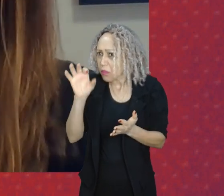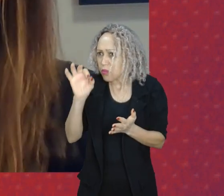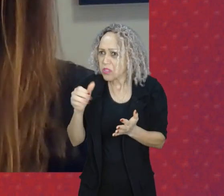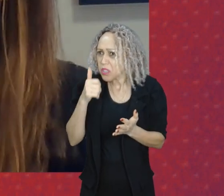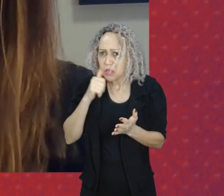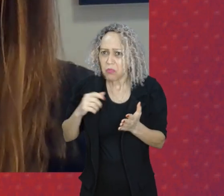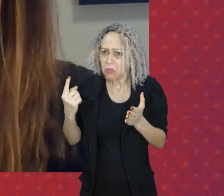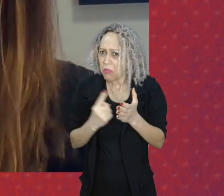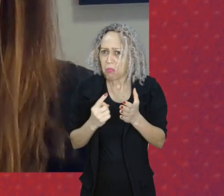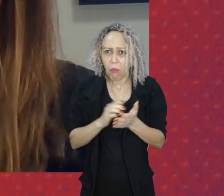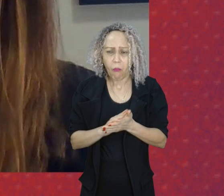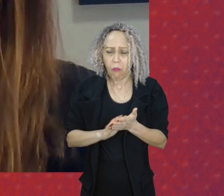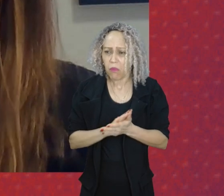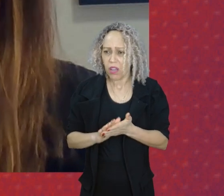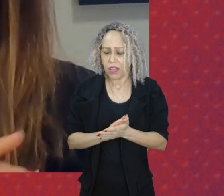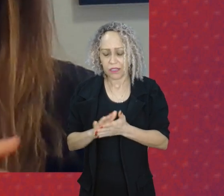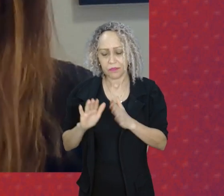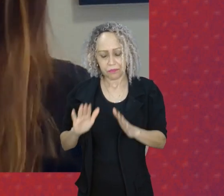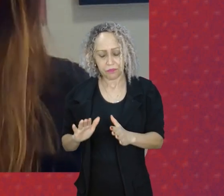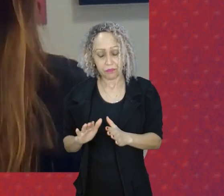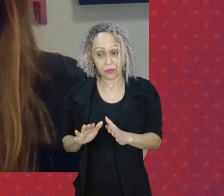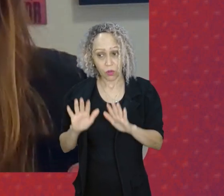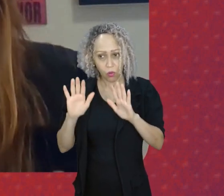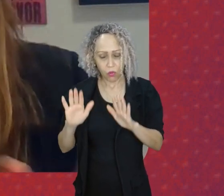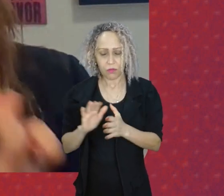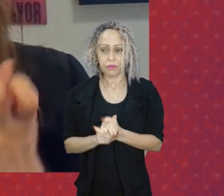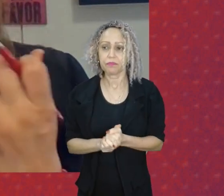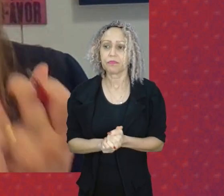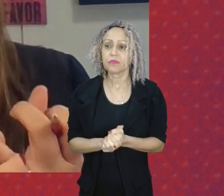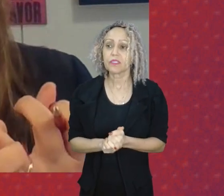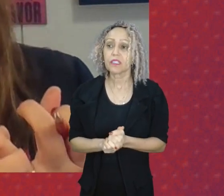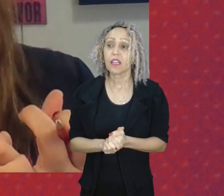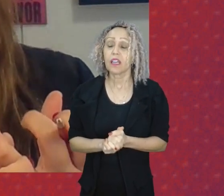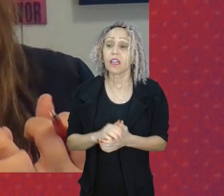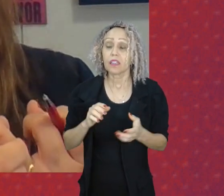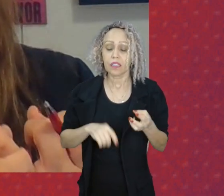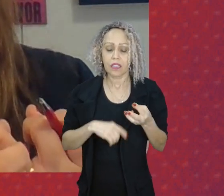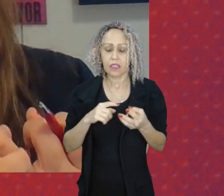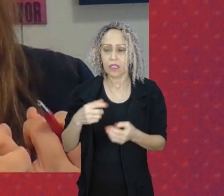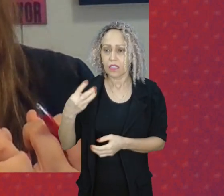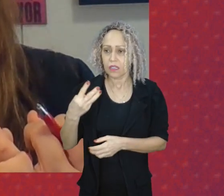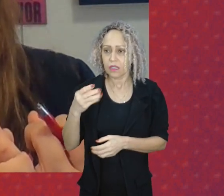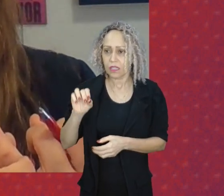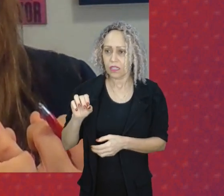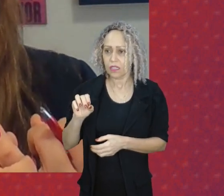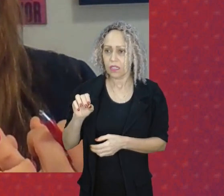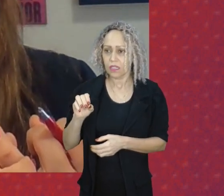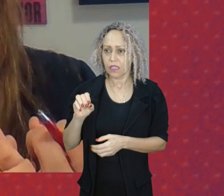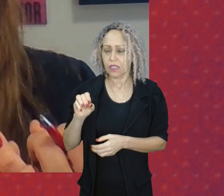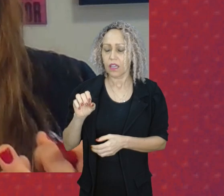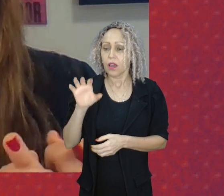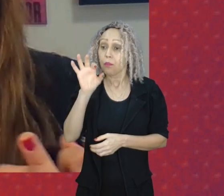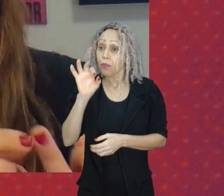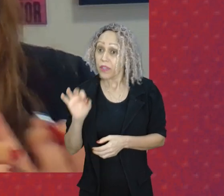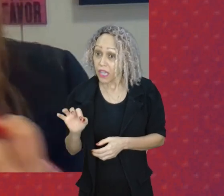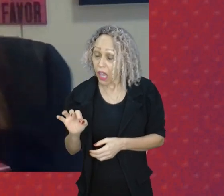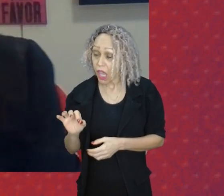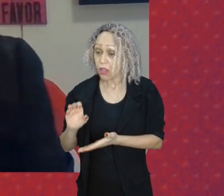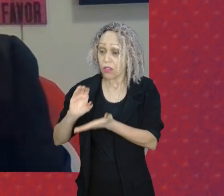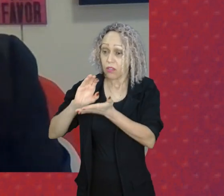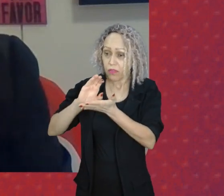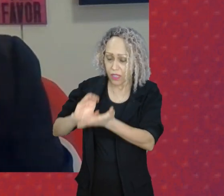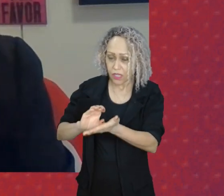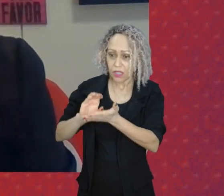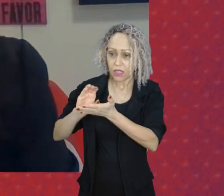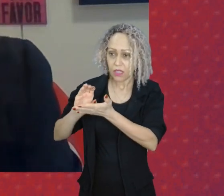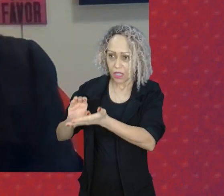as mulheres são a maioria da população brasileira, tá? Ok? A gente tem 30% de financiamento de candidatura, né, de recursos